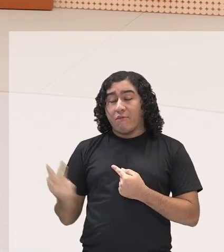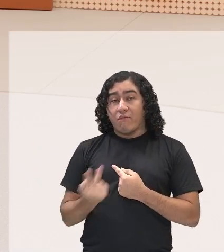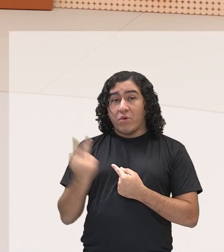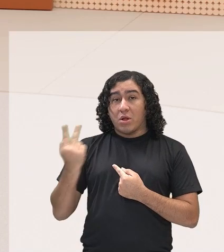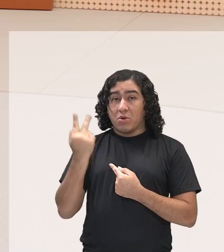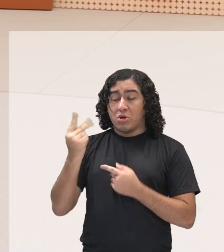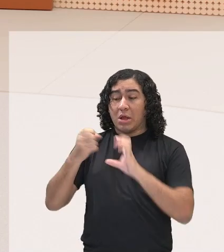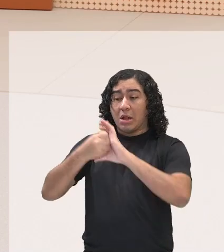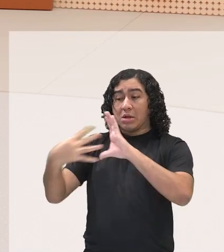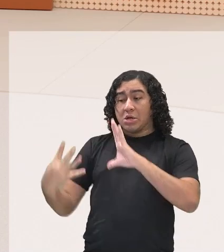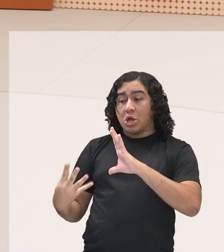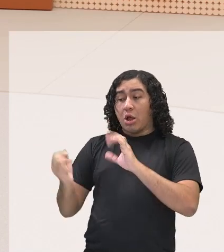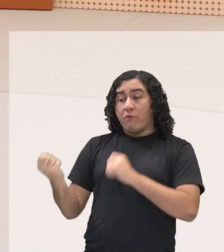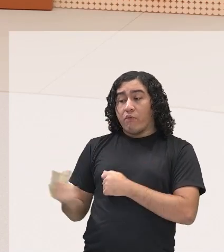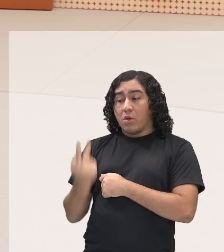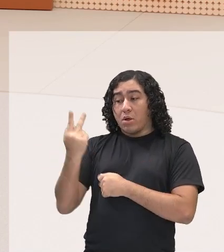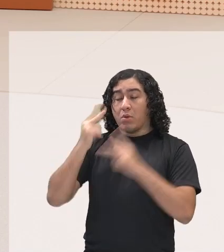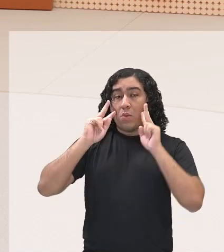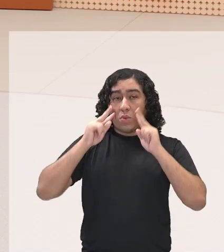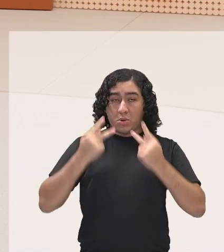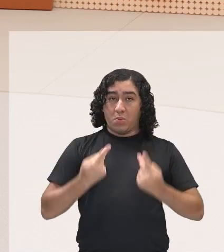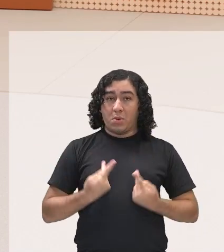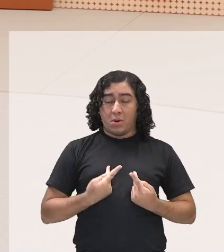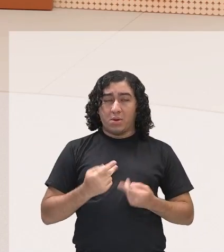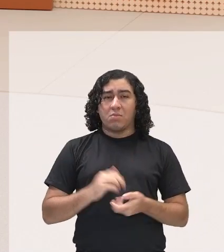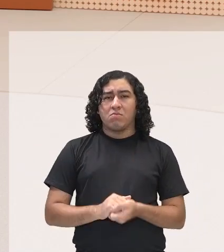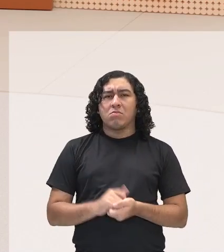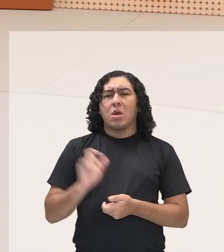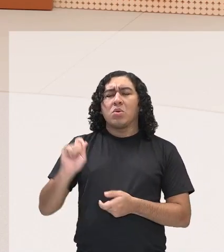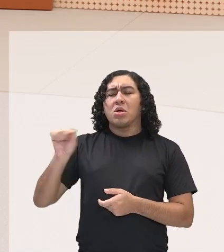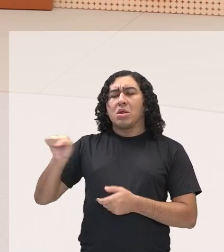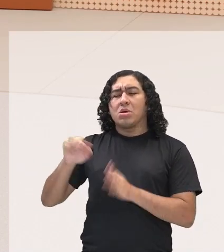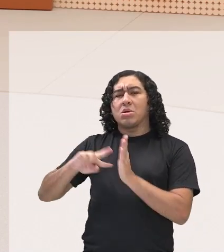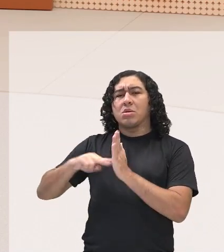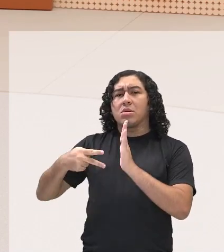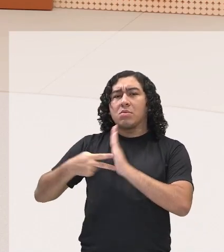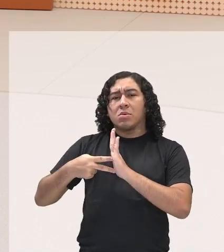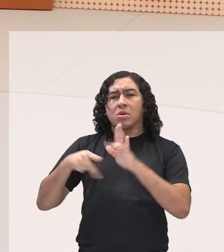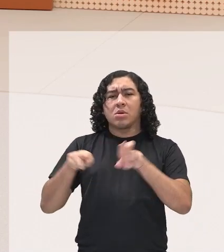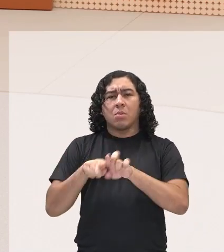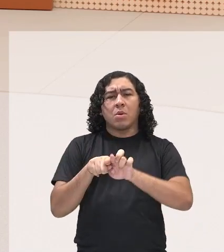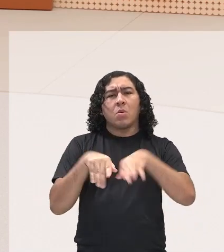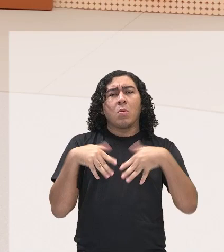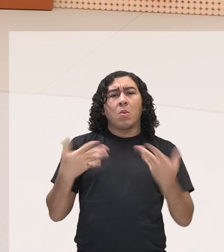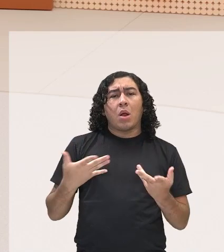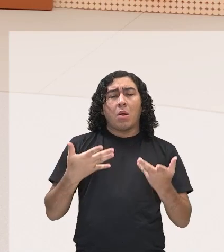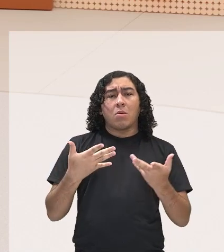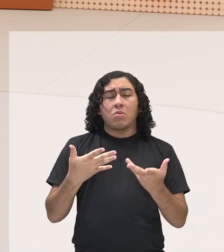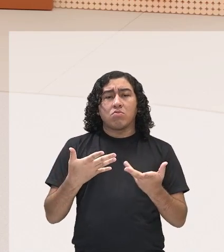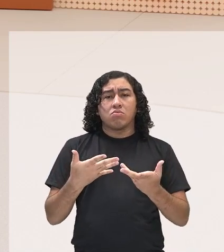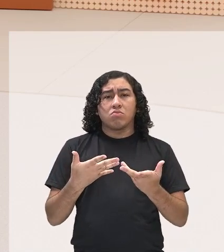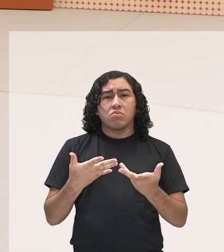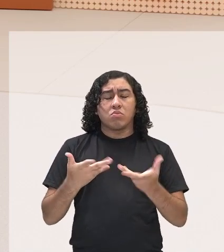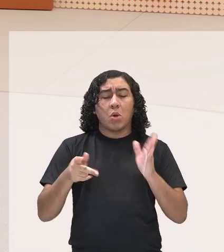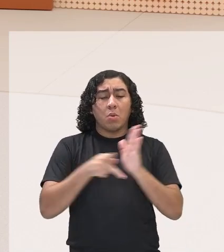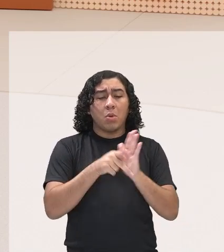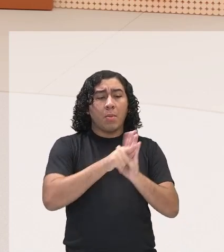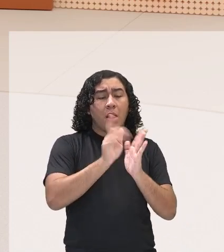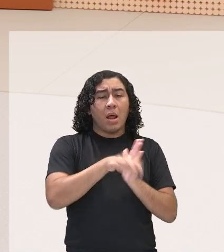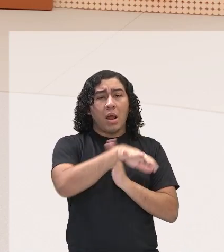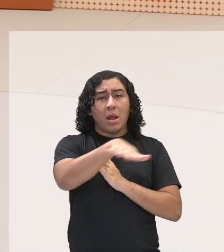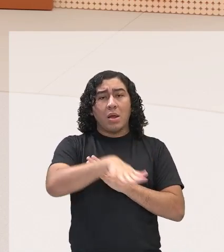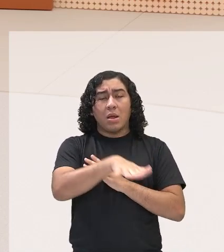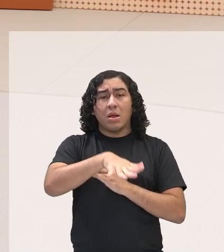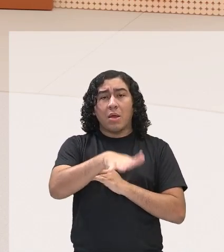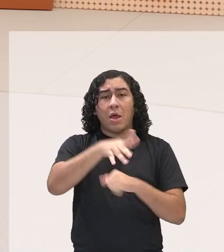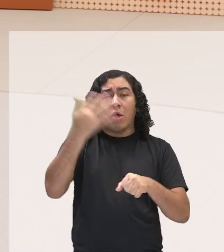os valores humanos. O que são os valores? Qual é a área da filosofia que estuda os valores?